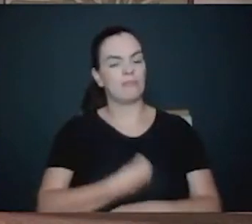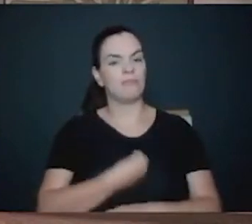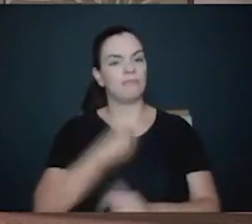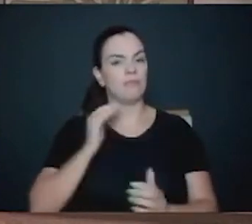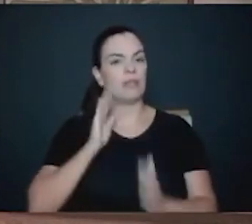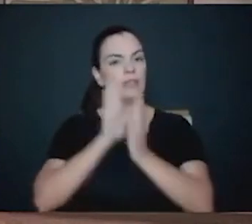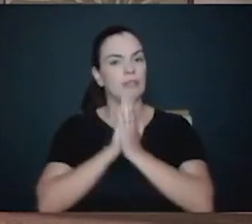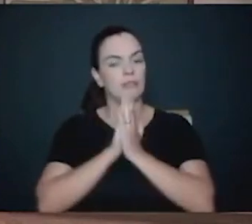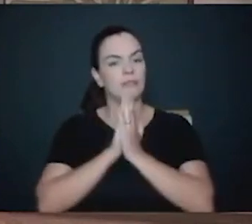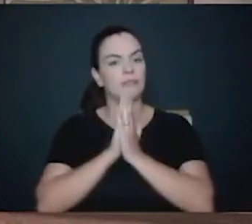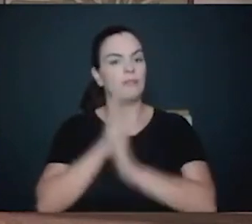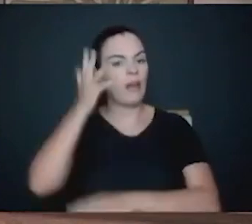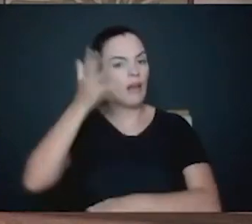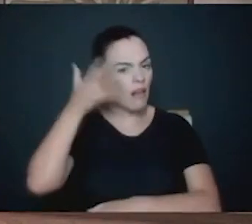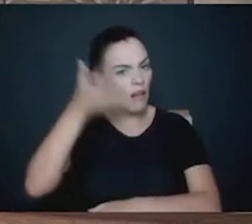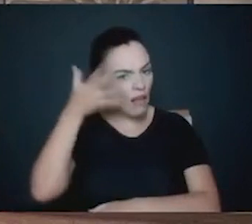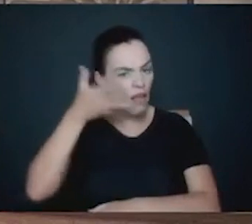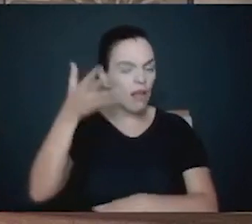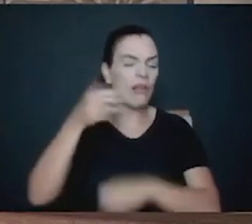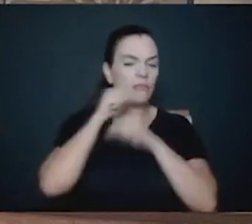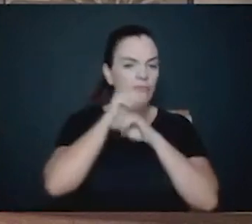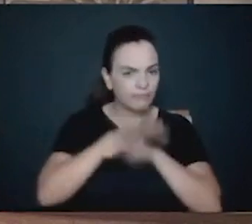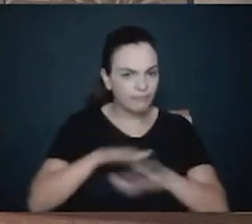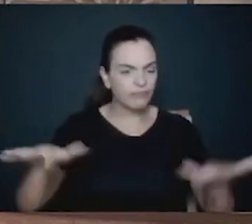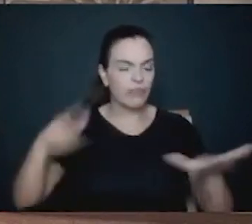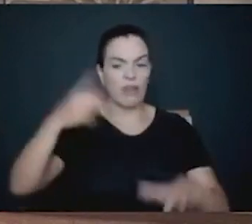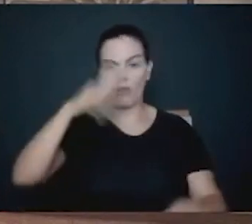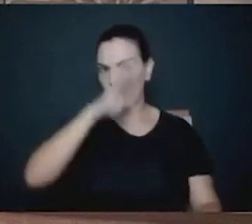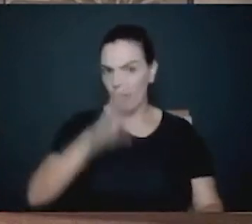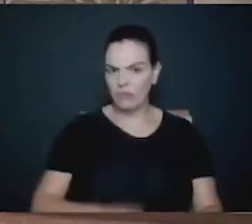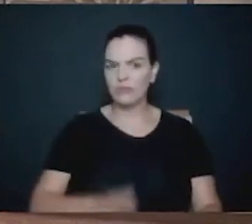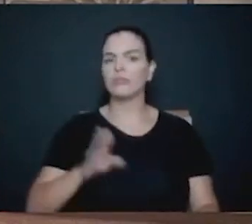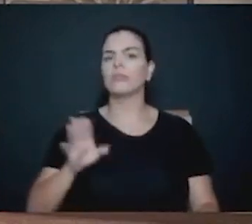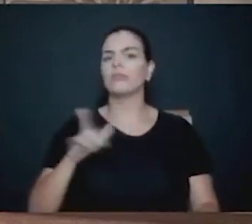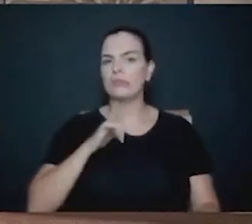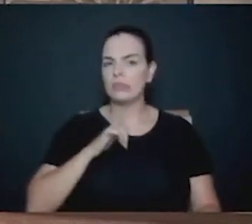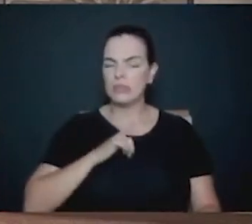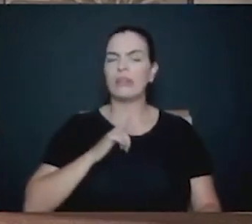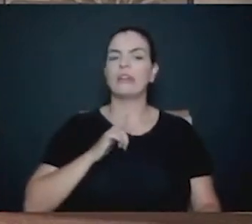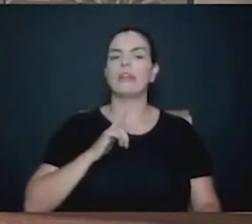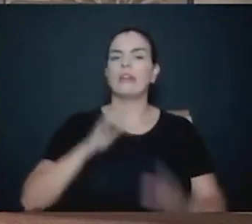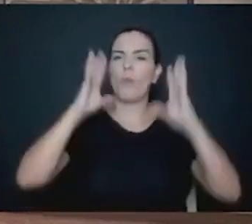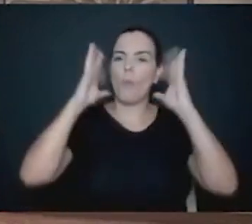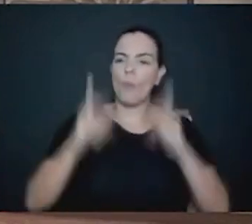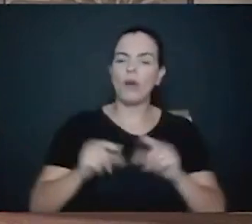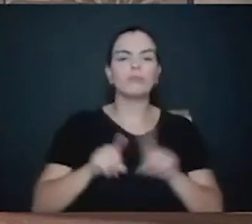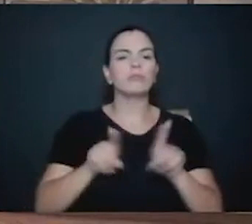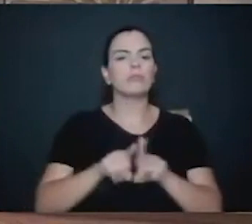já alcançam milhares de pessoas no Brasil e também no exterior que buscam sair do comodismo,